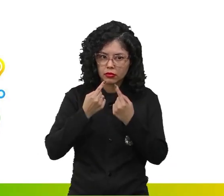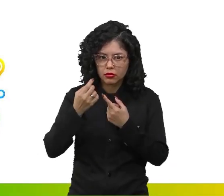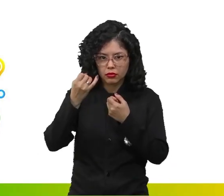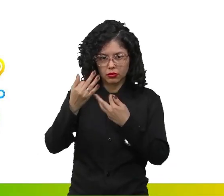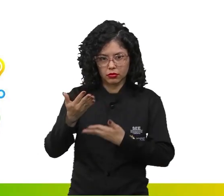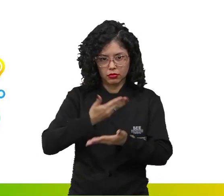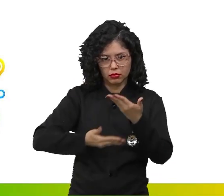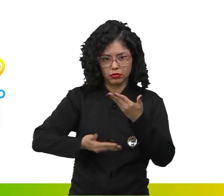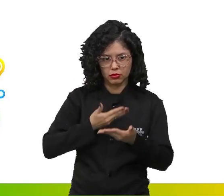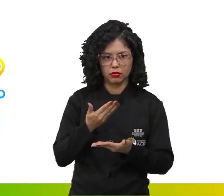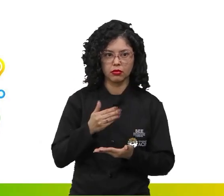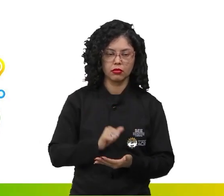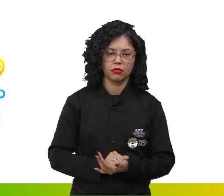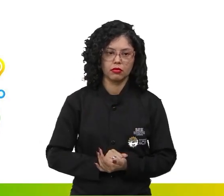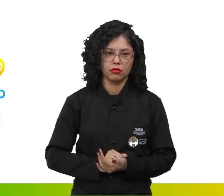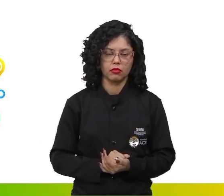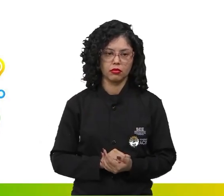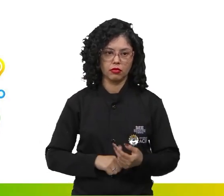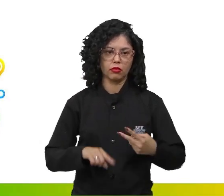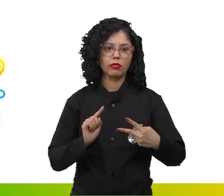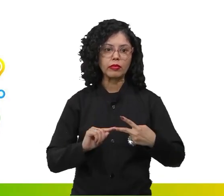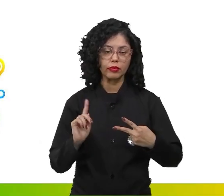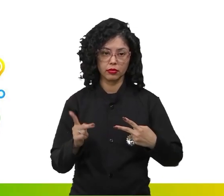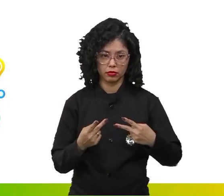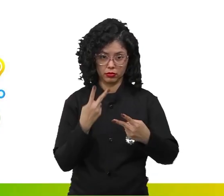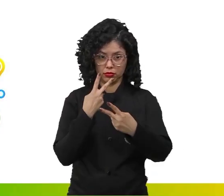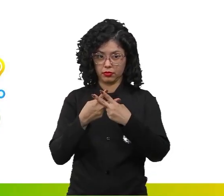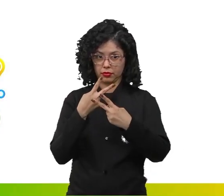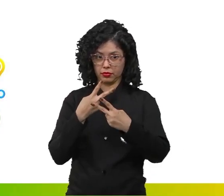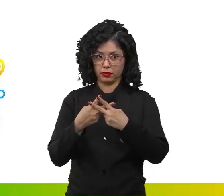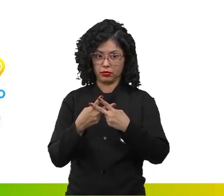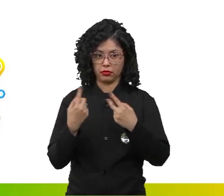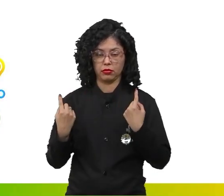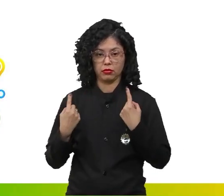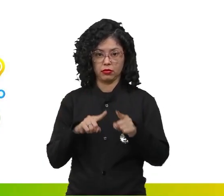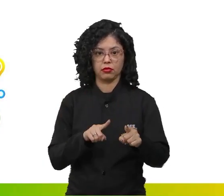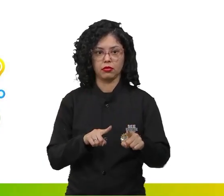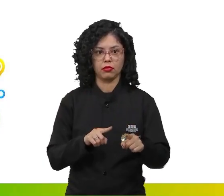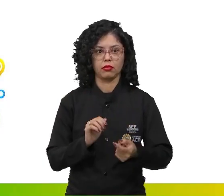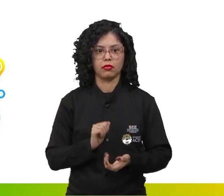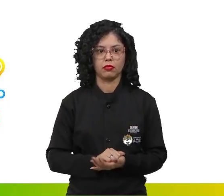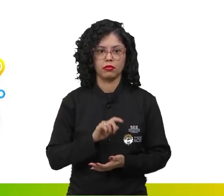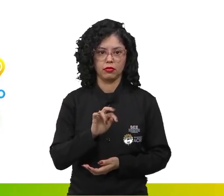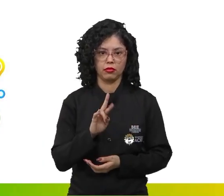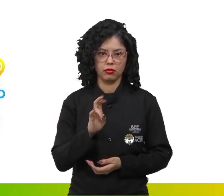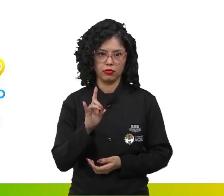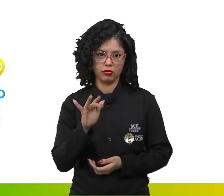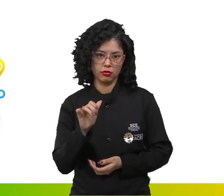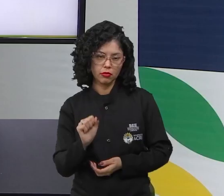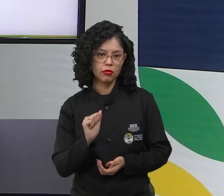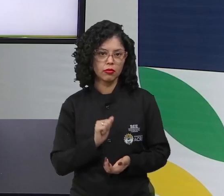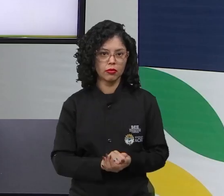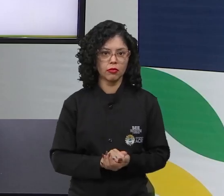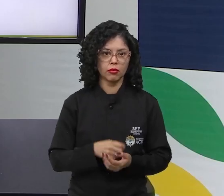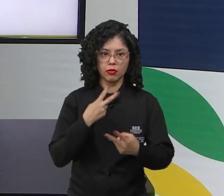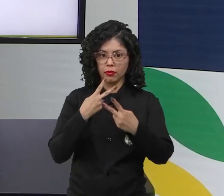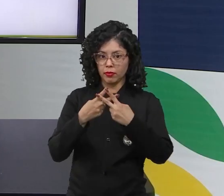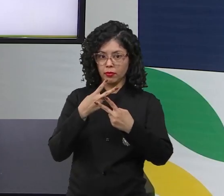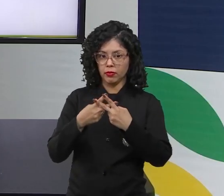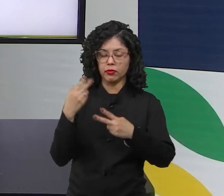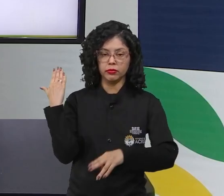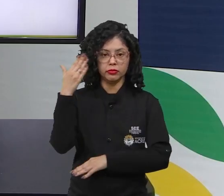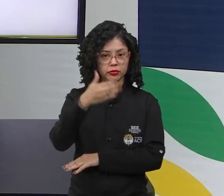comente, compartilhe. As hashtags e desafios virais, o que é que seria isso, pessoal? Essas hashtags,